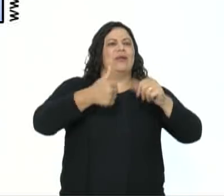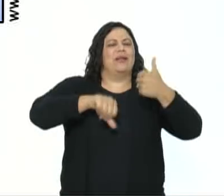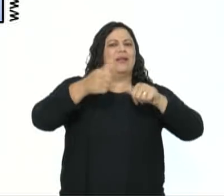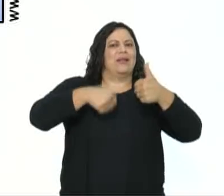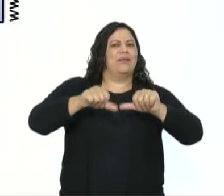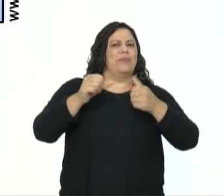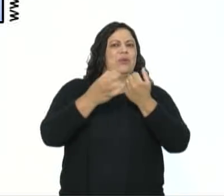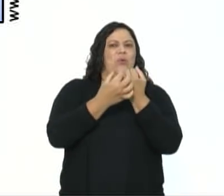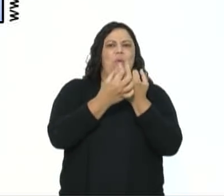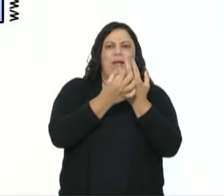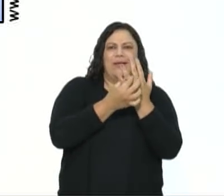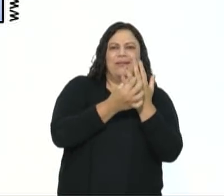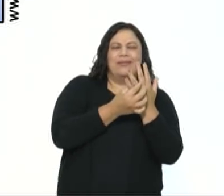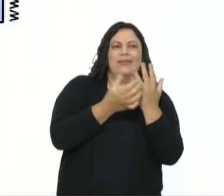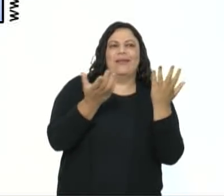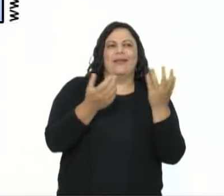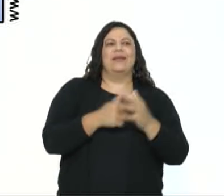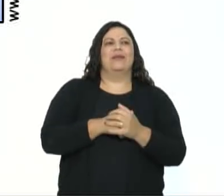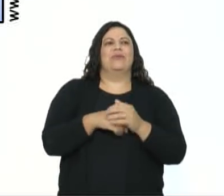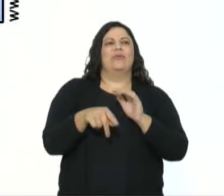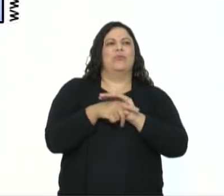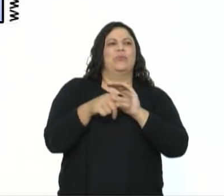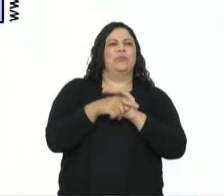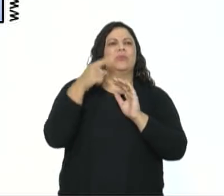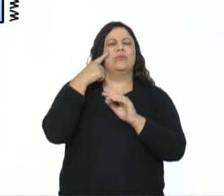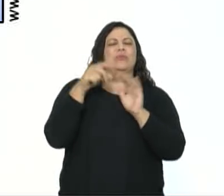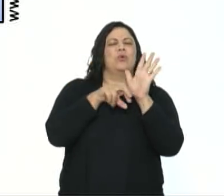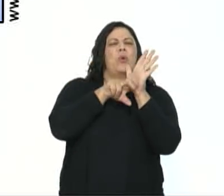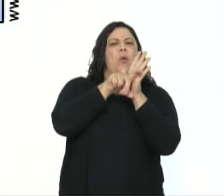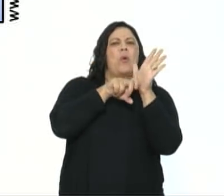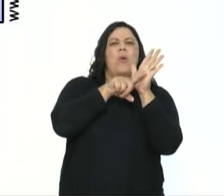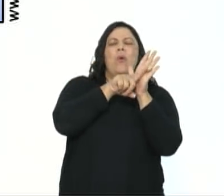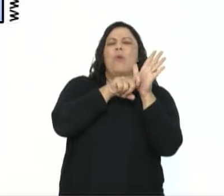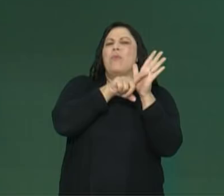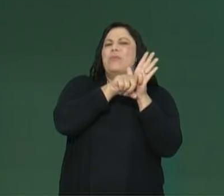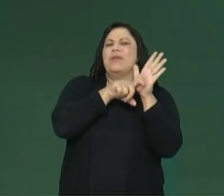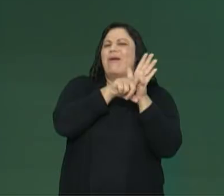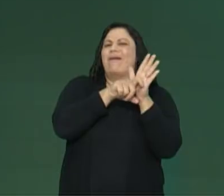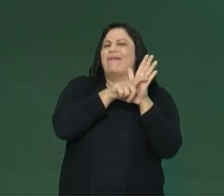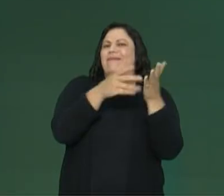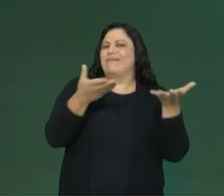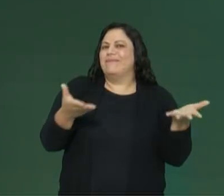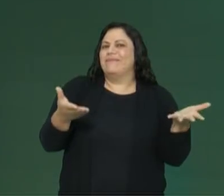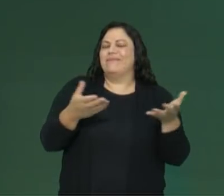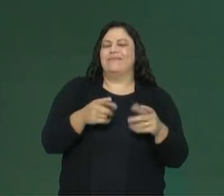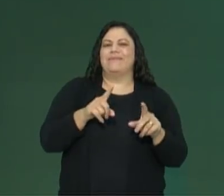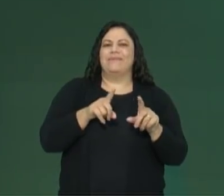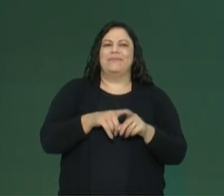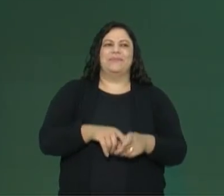um histórico e um biólogo, te daria um anelídeo?